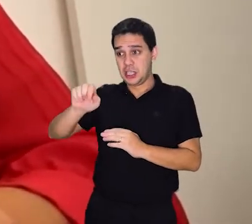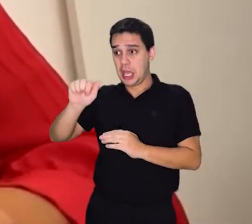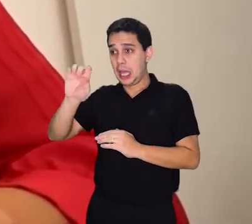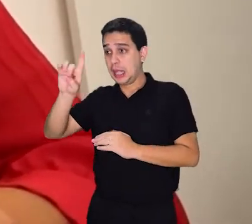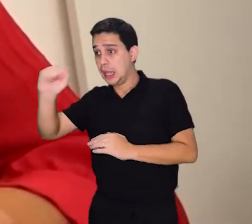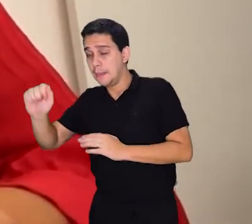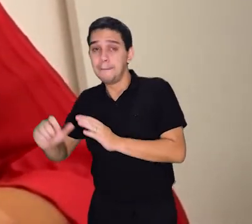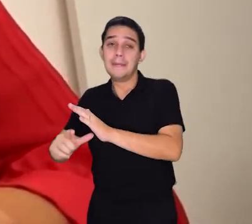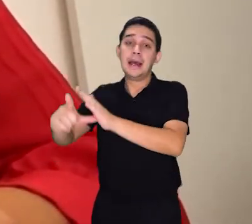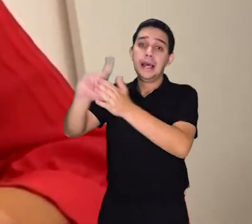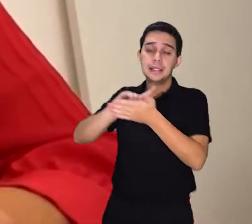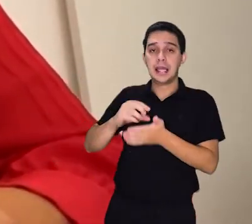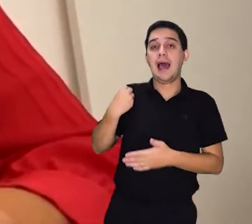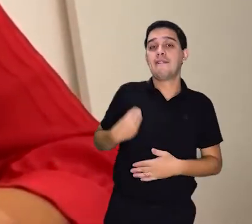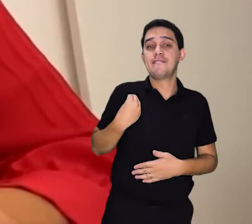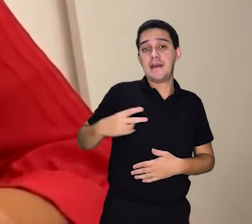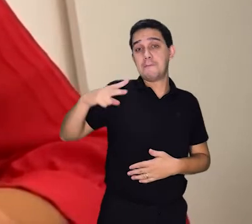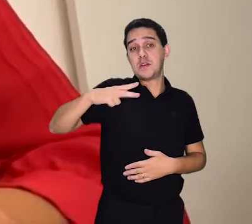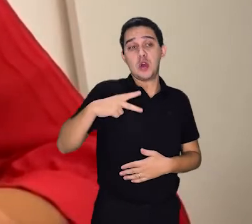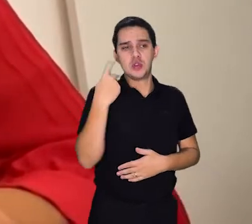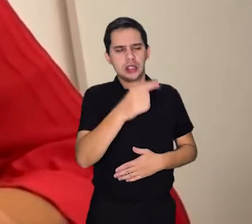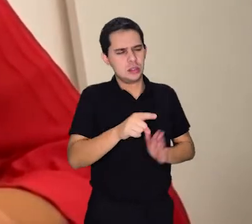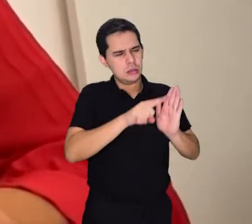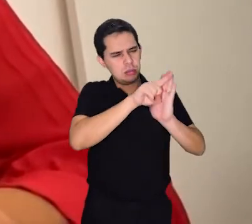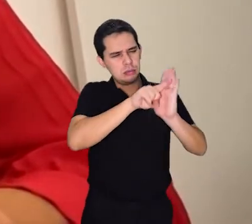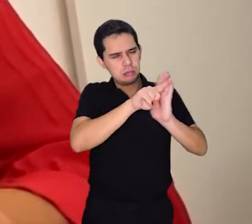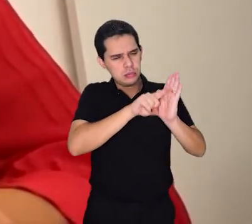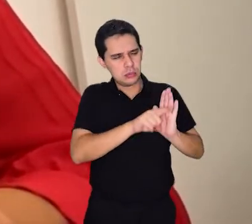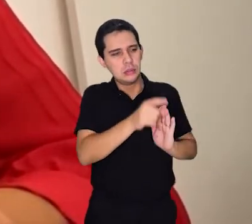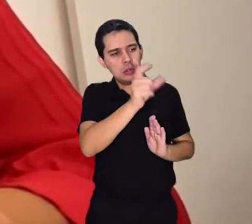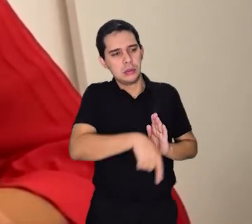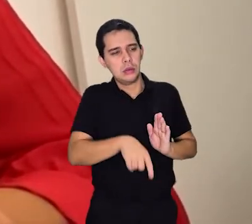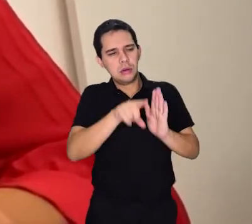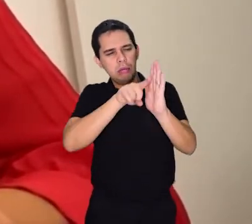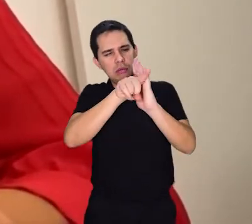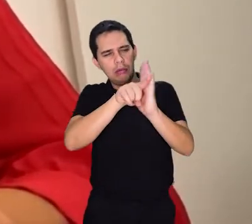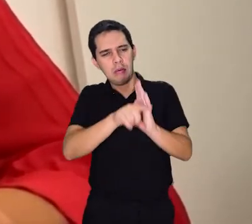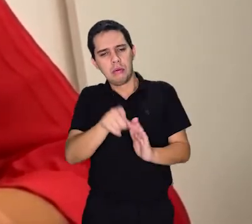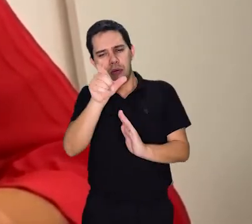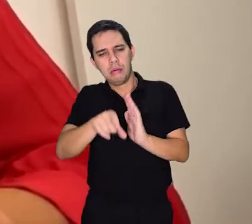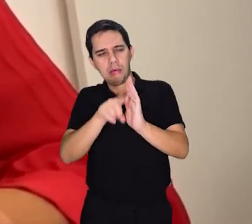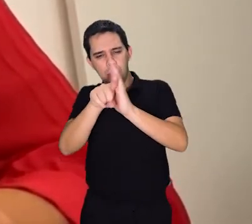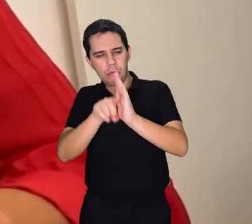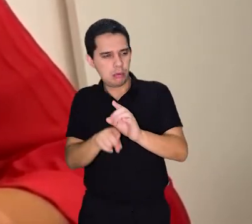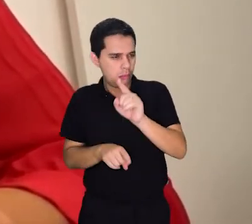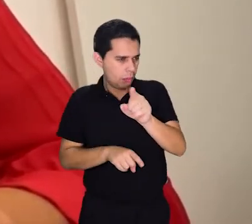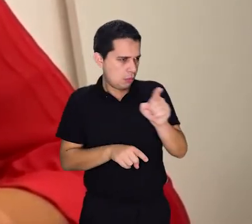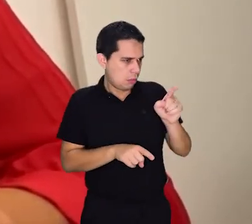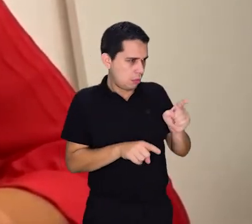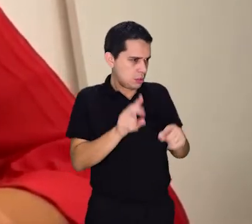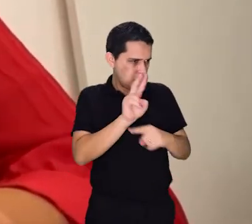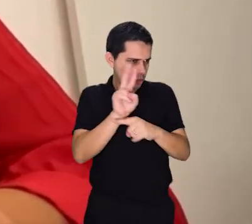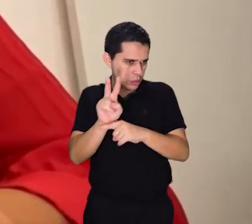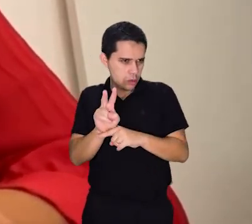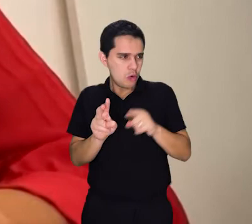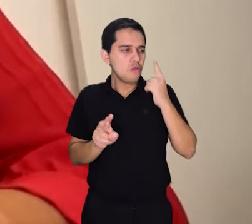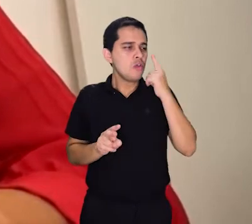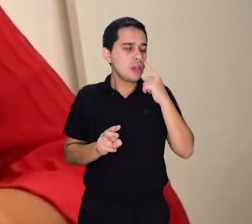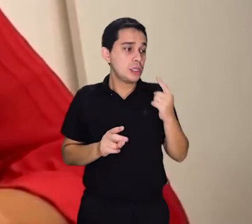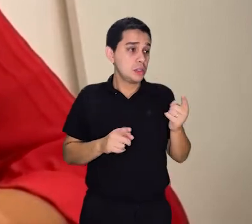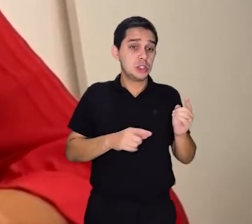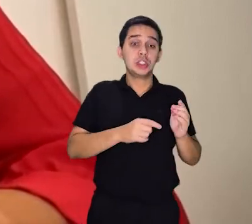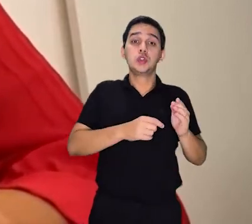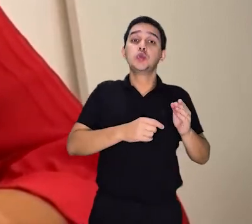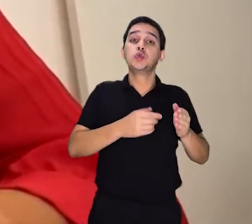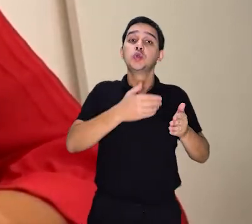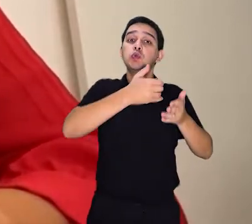serem direcionados, seja feita uma pesquisa para que nenhum agente que tenha sido condenado, pelo menos nos últimos 5 anos, por